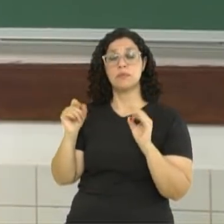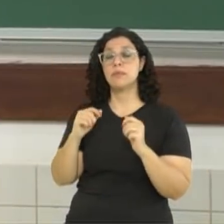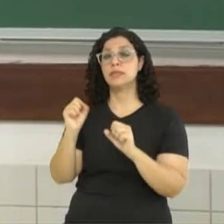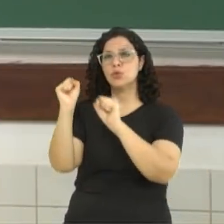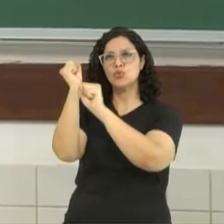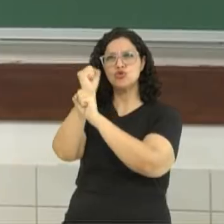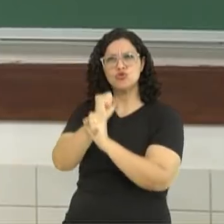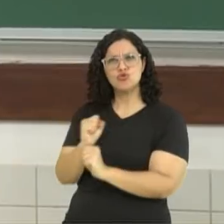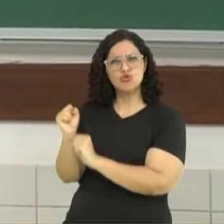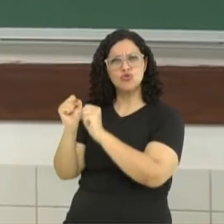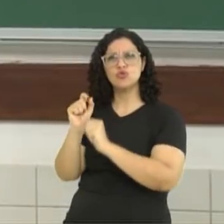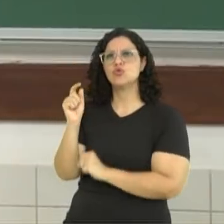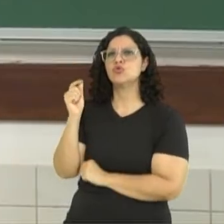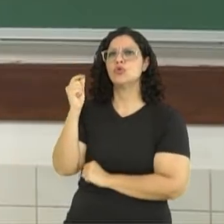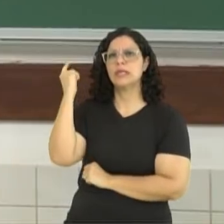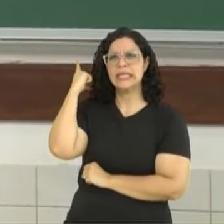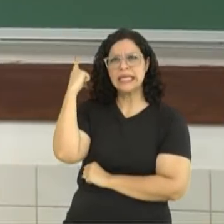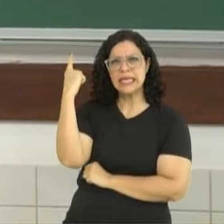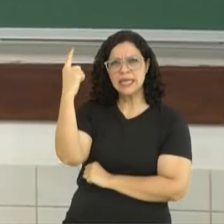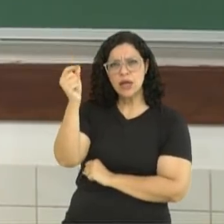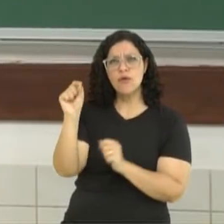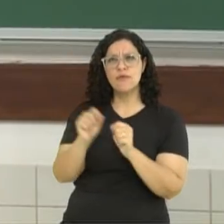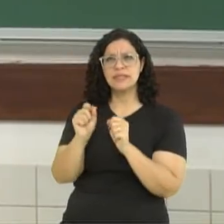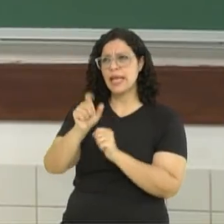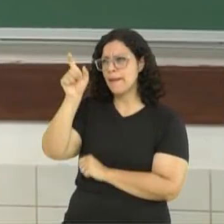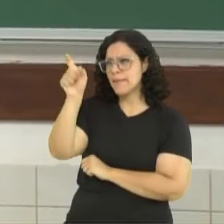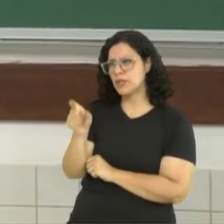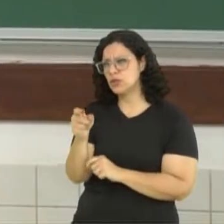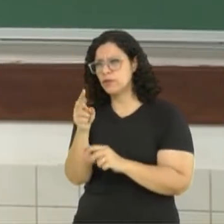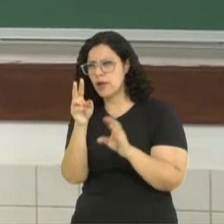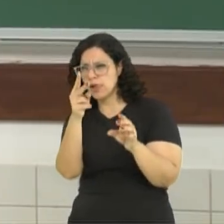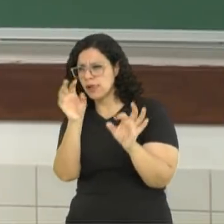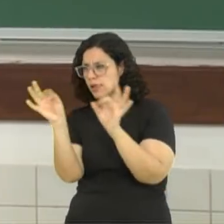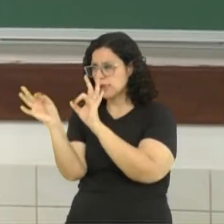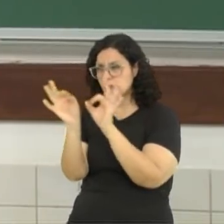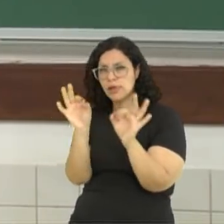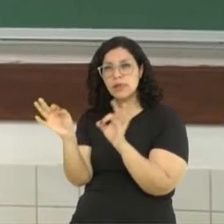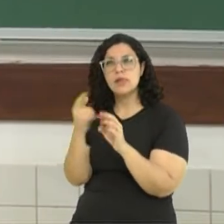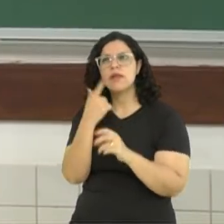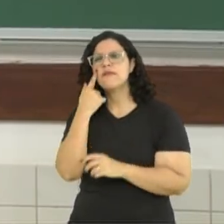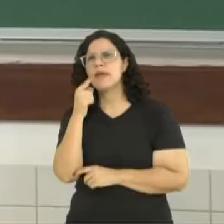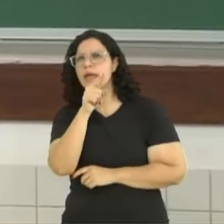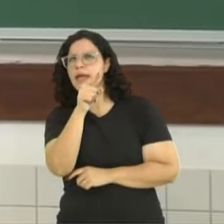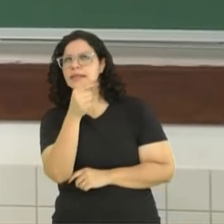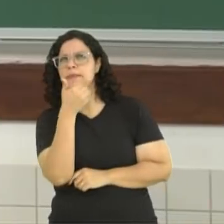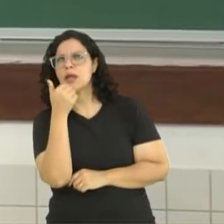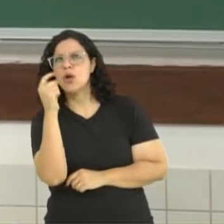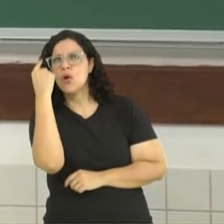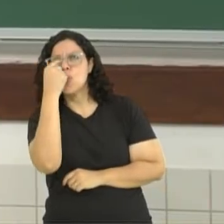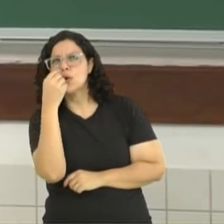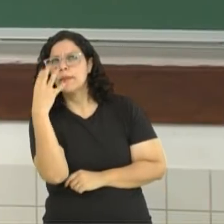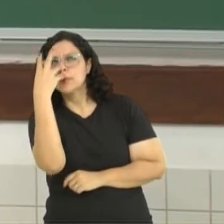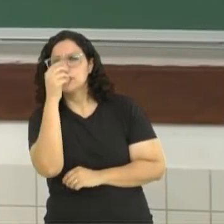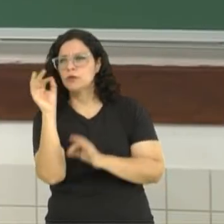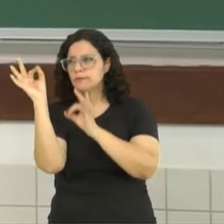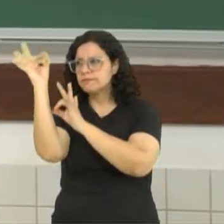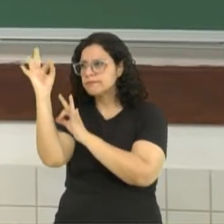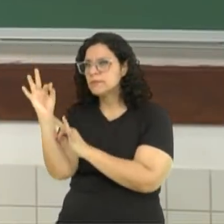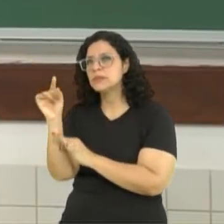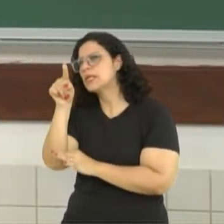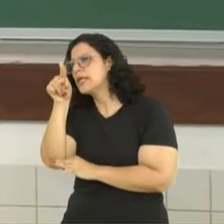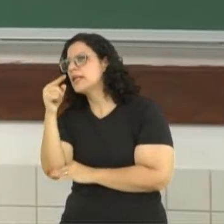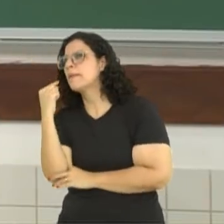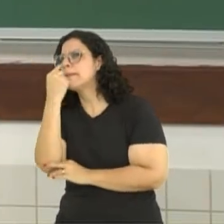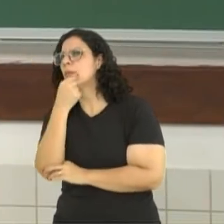bem esperto. O que ele fazia? Ele não pegava uma pessoa e esculpia ela perfeita. Ele pegava o melhor nariz, o melhor boca, o melhor olho, juntava tudo aquilo e fazia